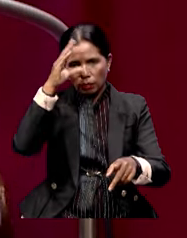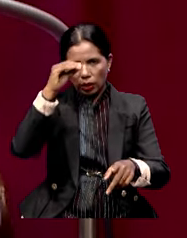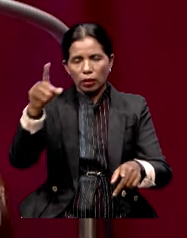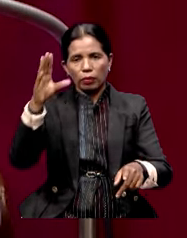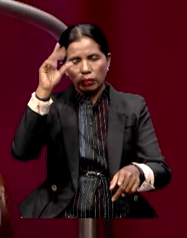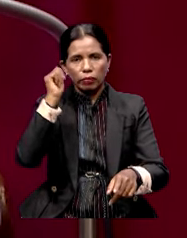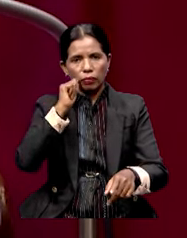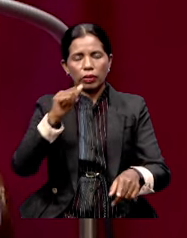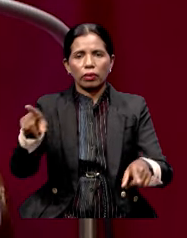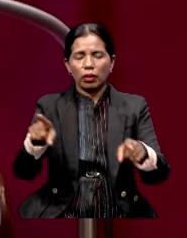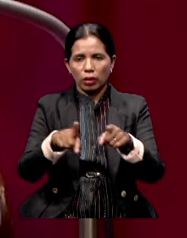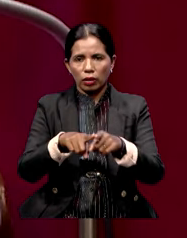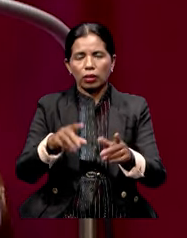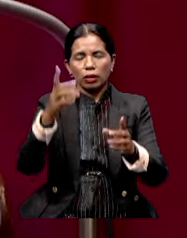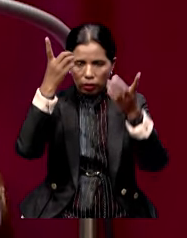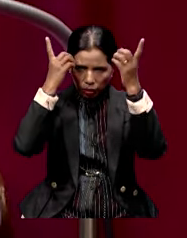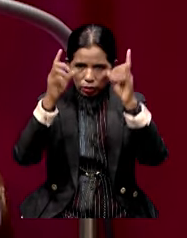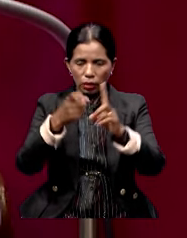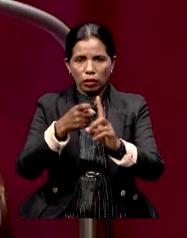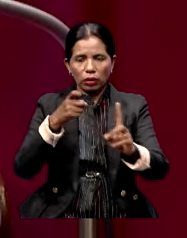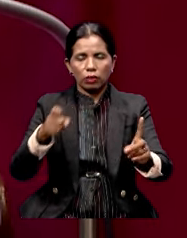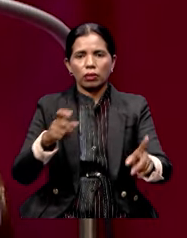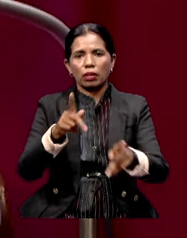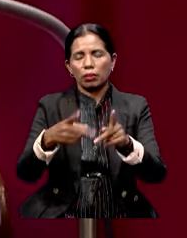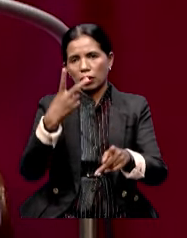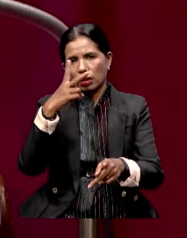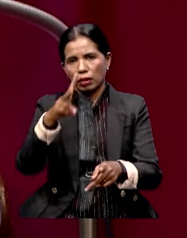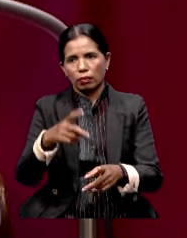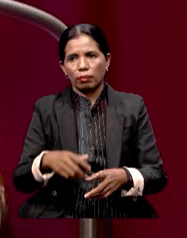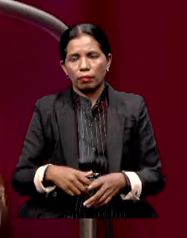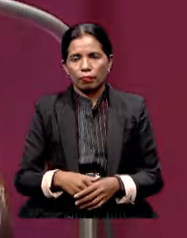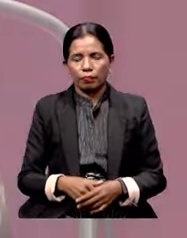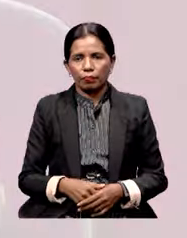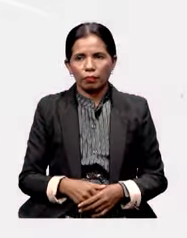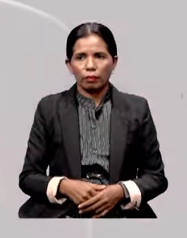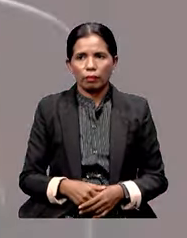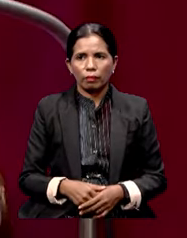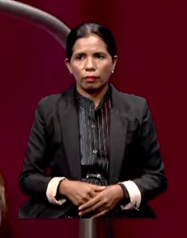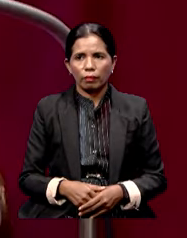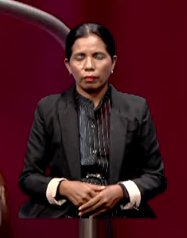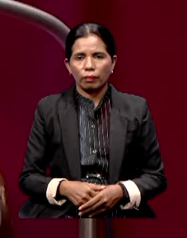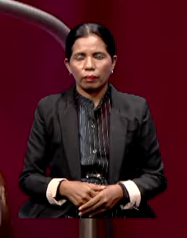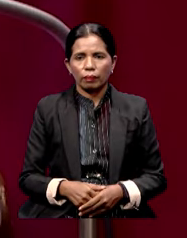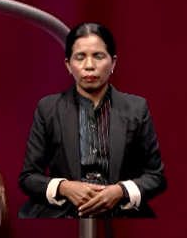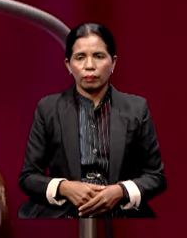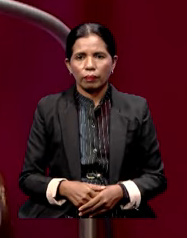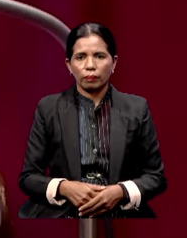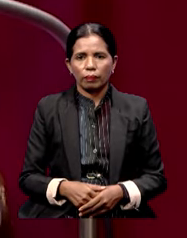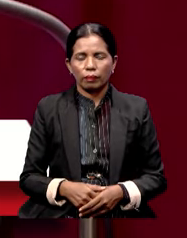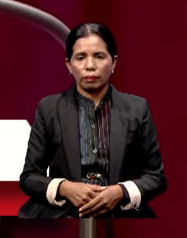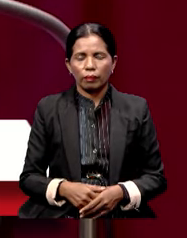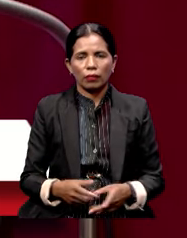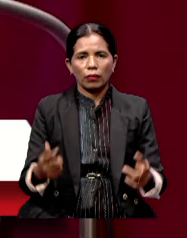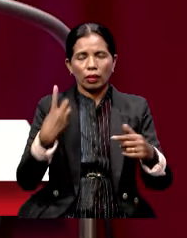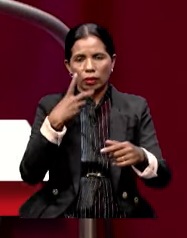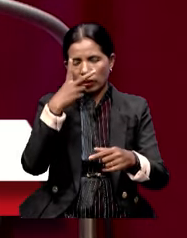tamba decisão ne hetan condenação husi conservador sira. Stiamo attento. Il fascismo. Ma ita matang